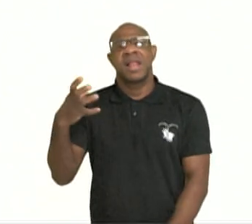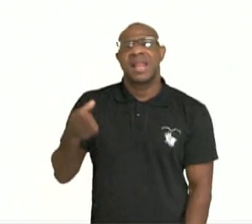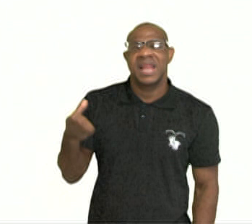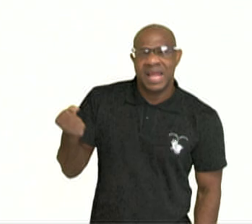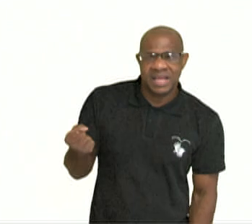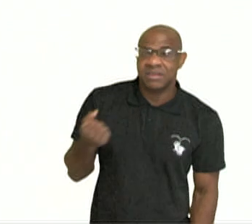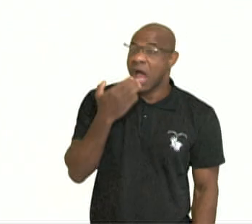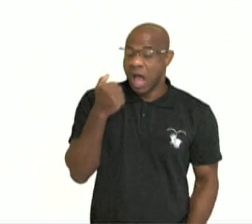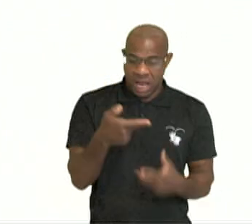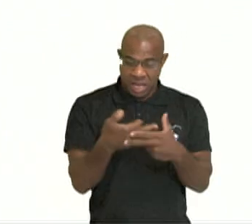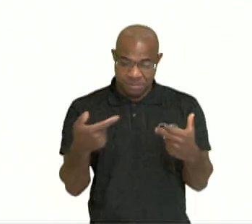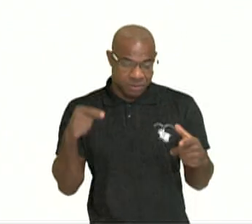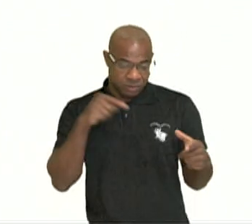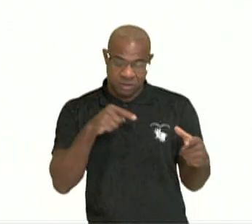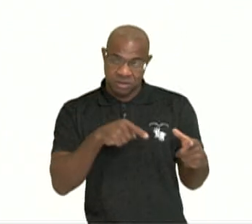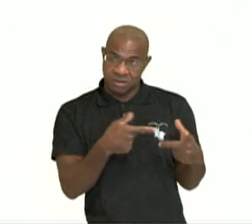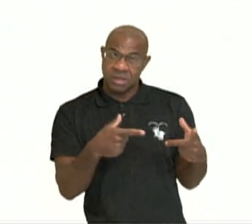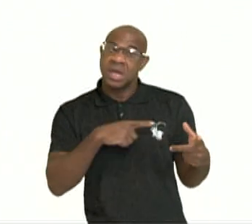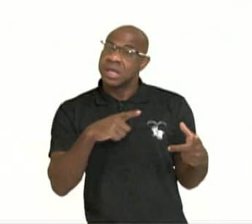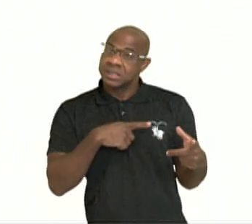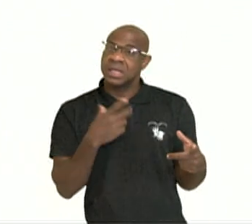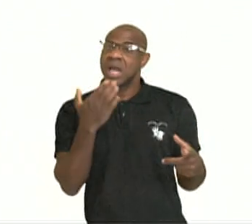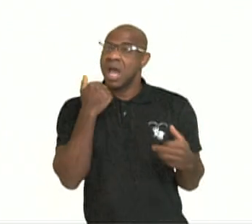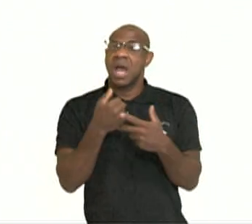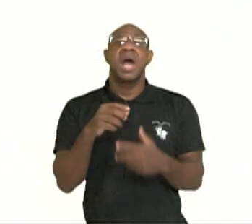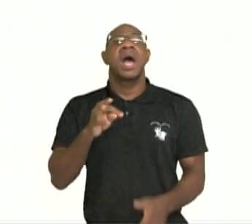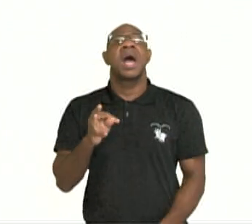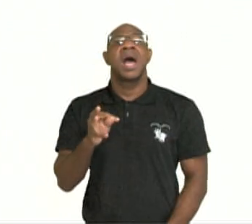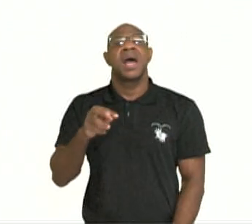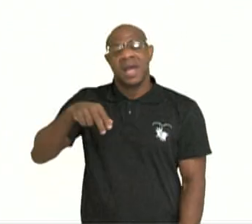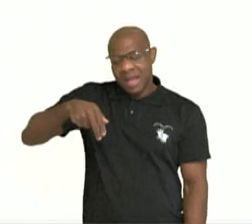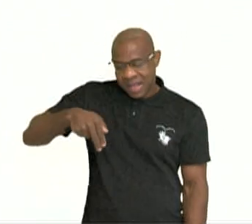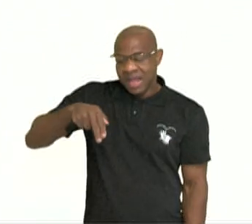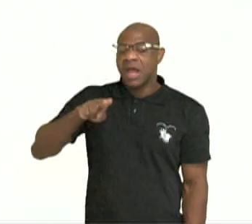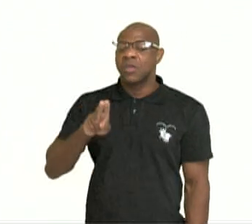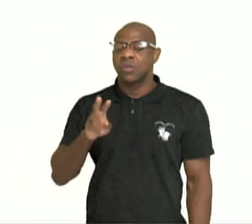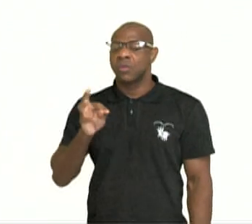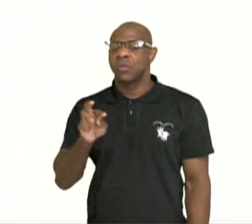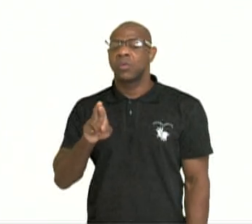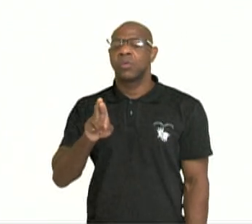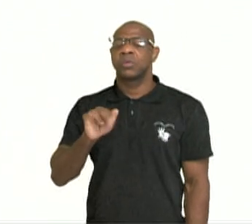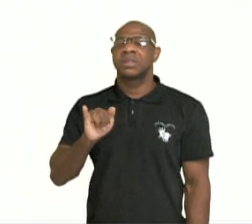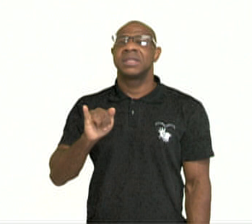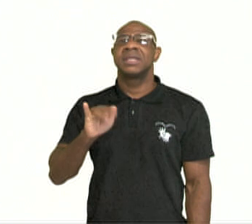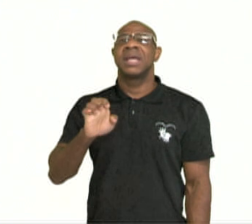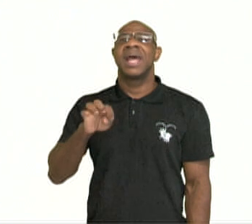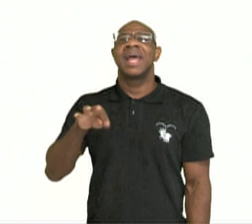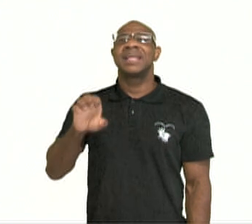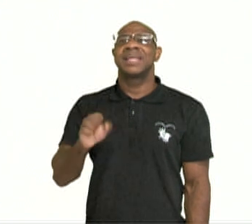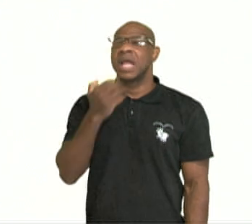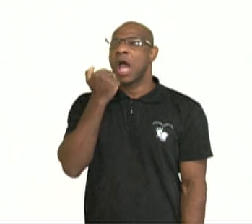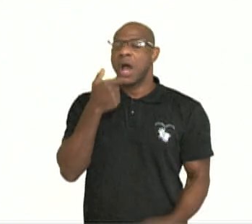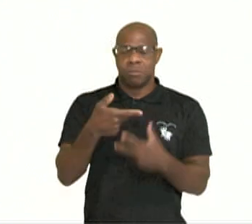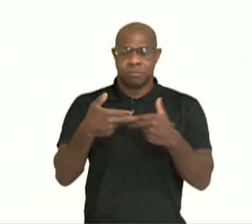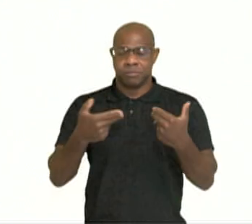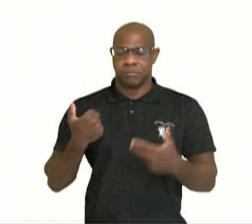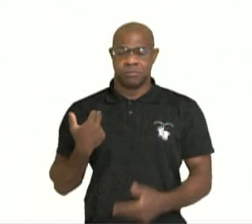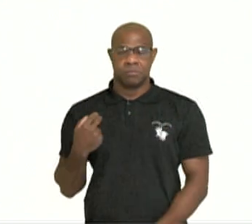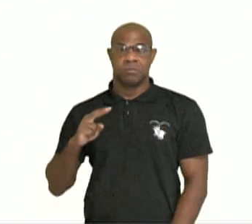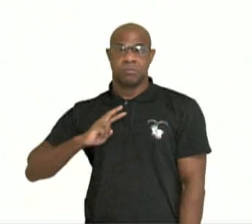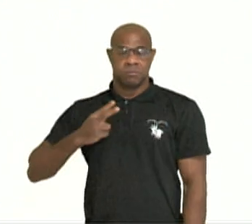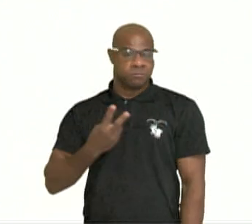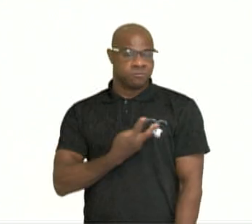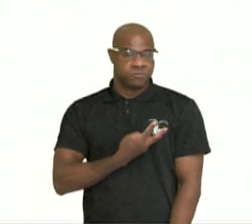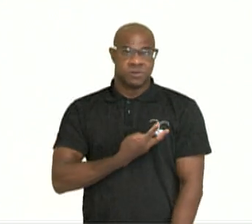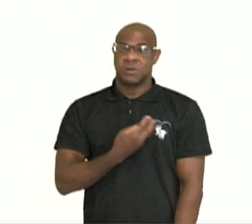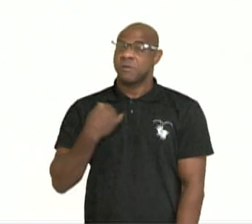Esses alimentos possuem nutrientes e os nutrientes são essenciais para a nossa vida, para que a